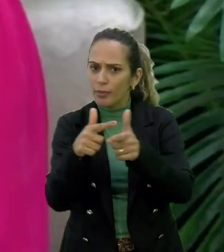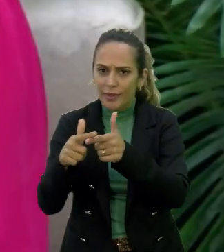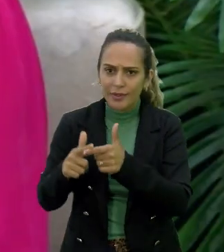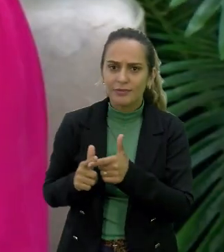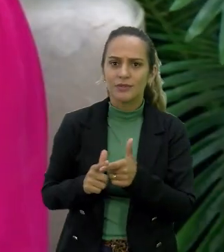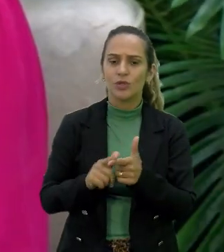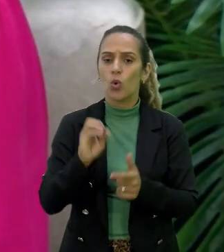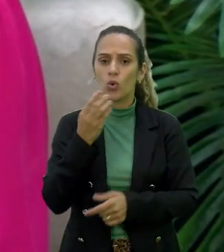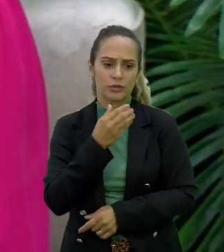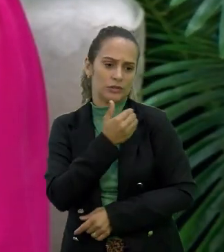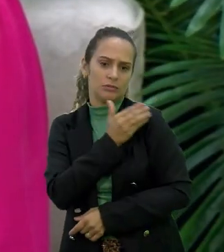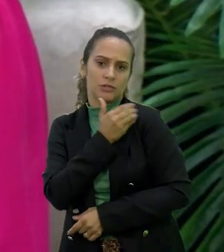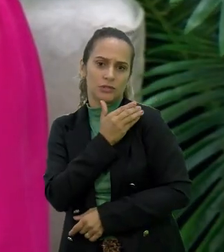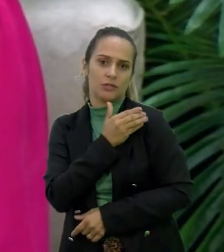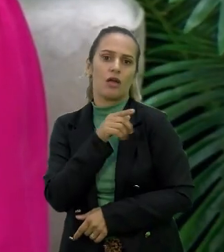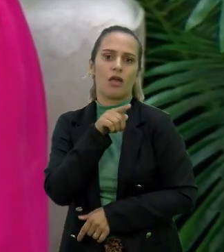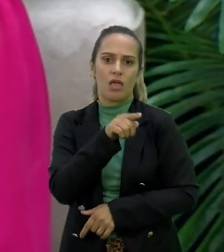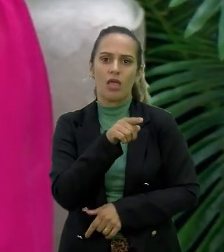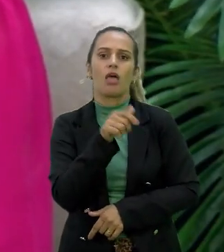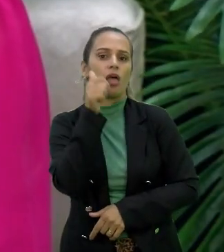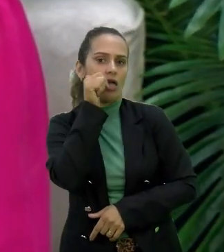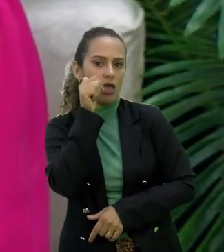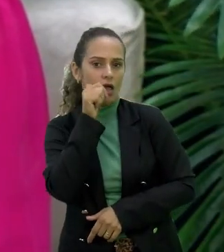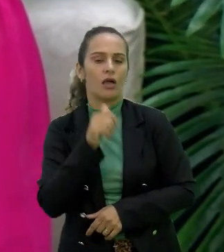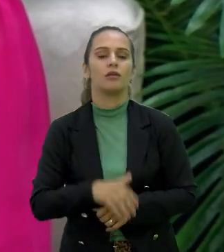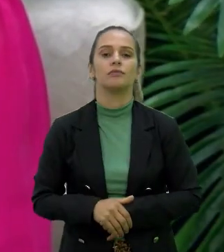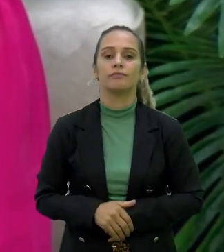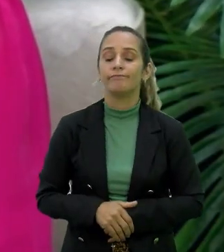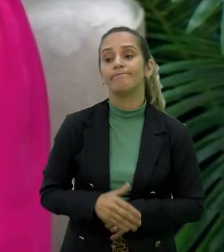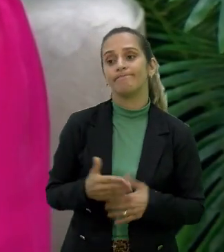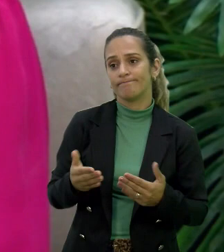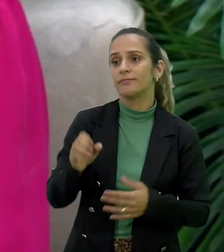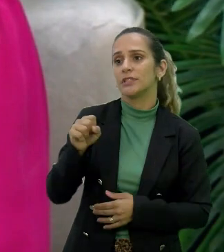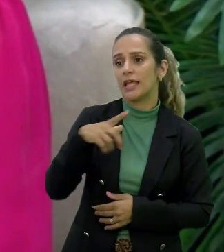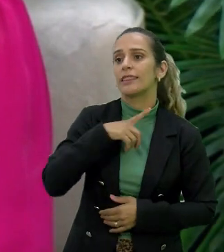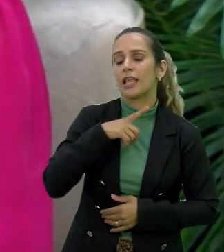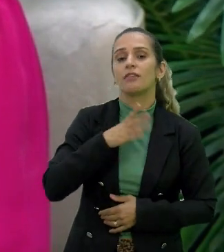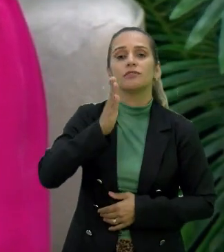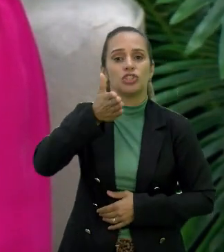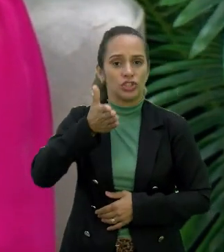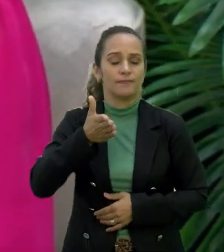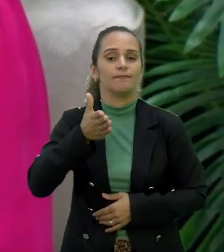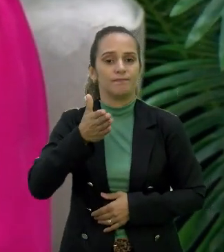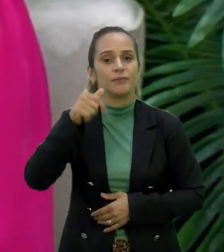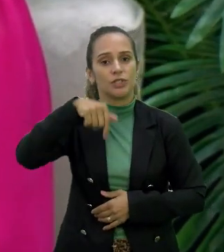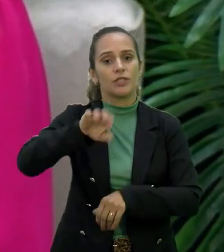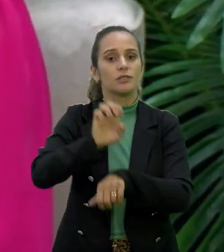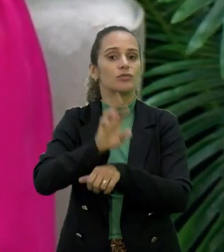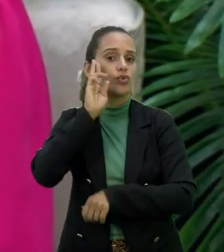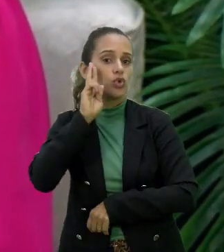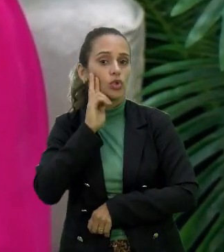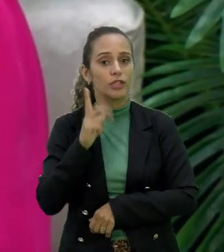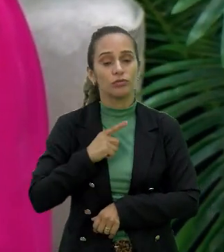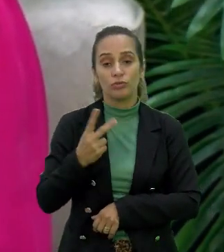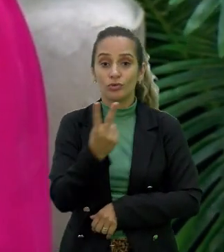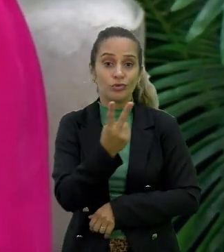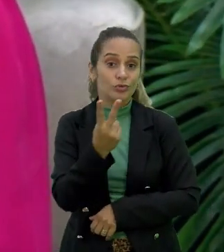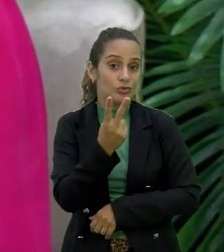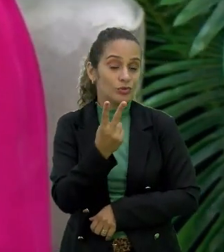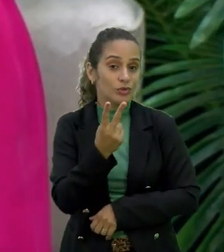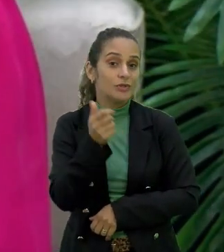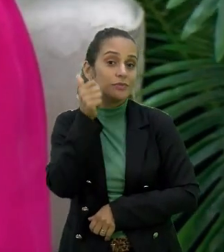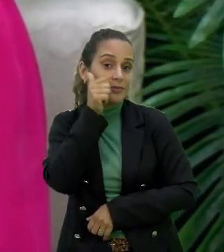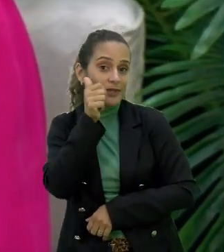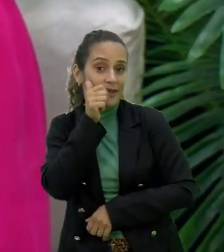eu acho que é o dia a dia né Acho que sim teve avança inegável que teve avanço como estou falando aqui em Rondônia Éramos apenas duas